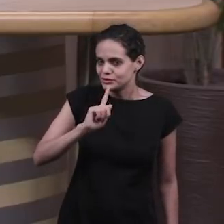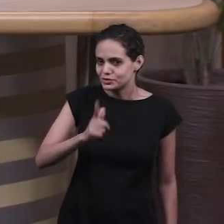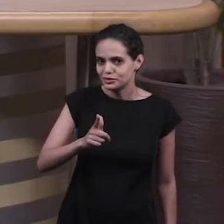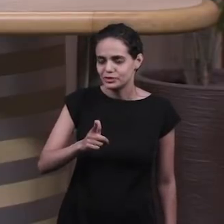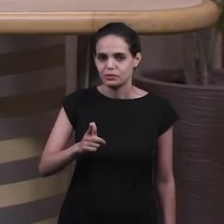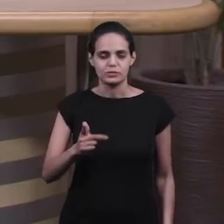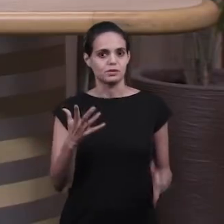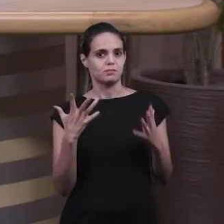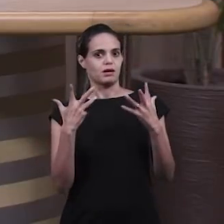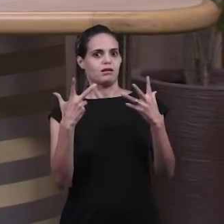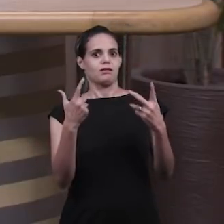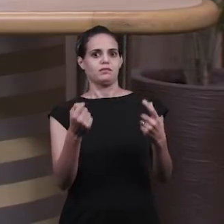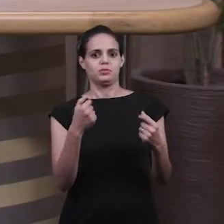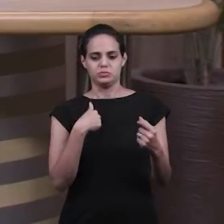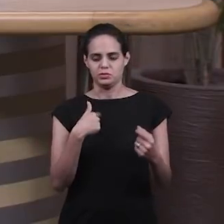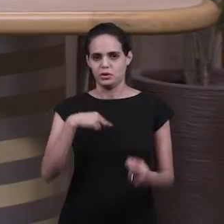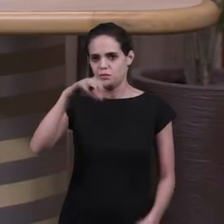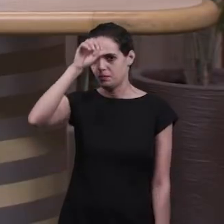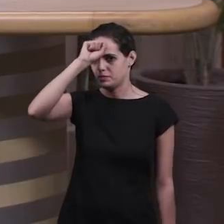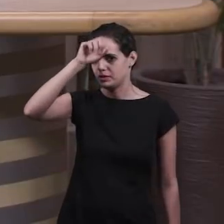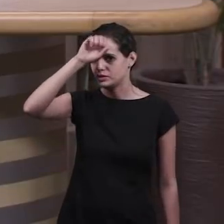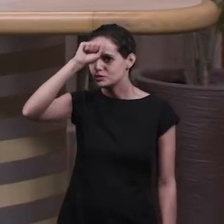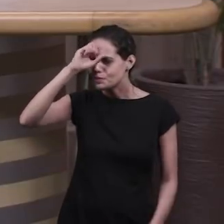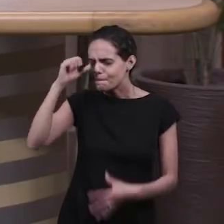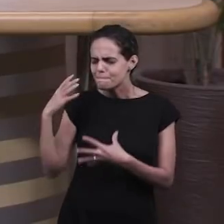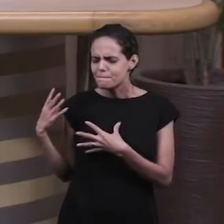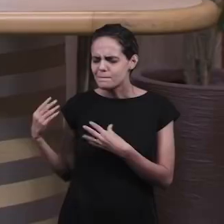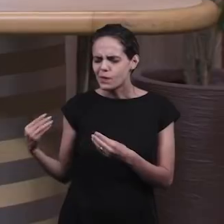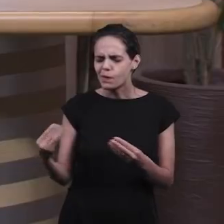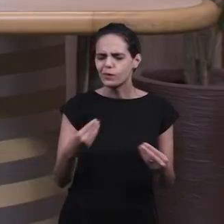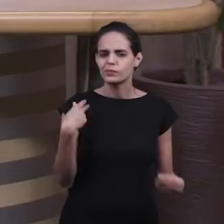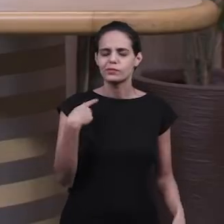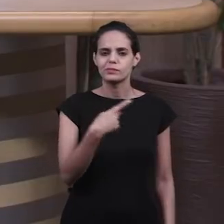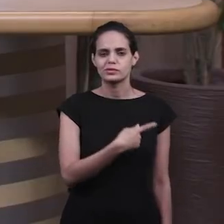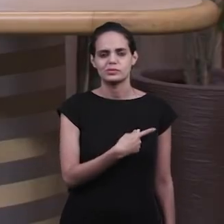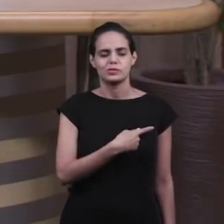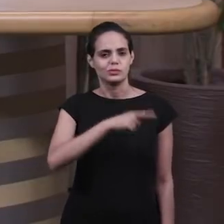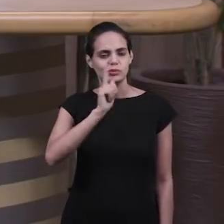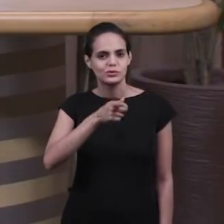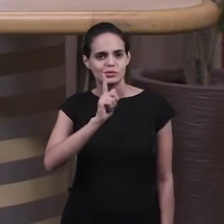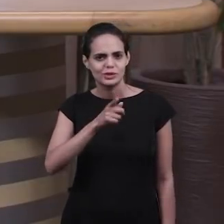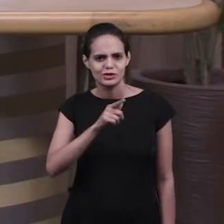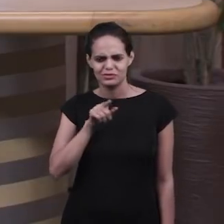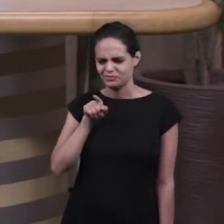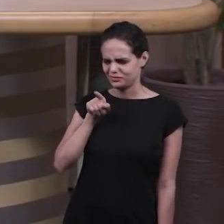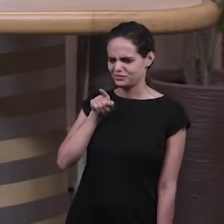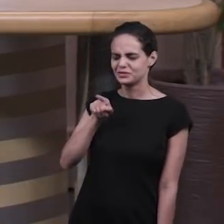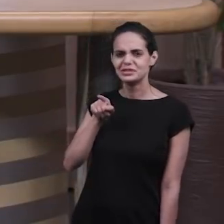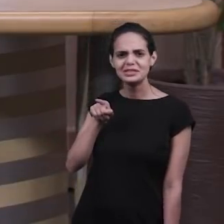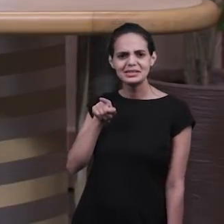impressionante. Eu aprendi muito com o Gedeuti no começo e tal. Aí você diz assim, você queria ser